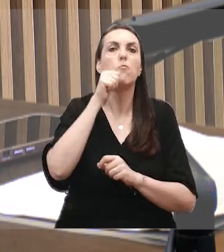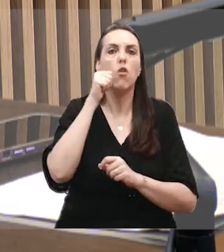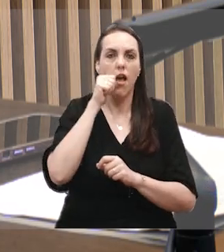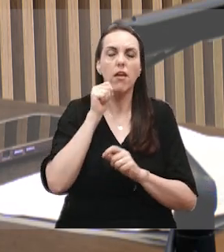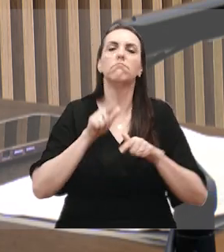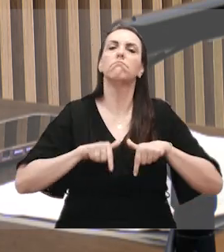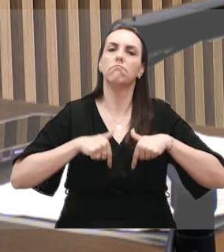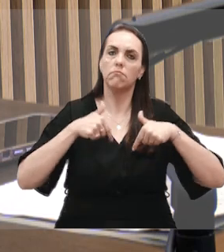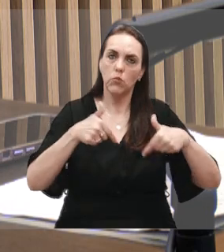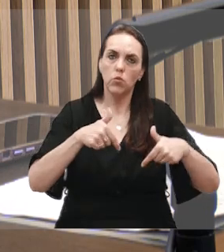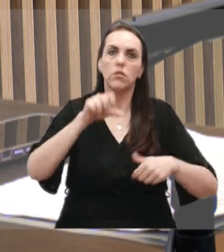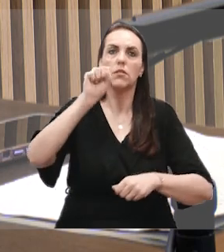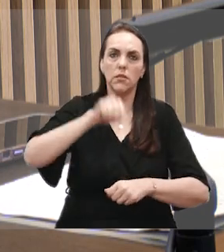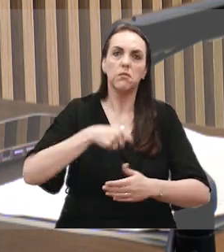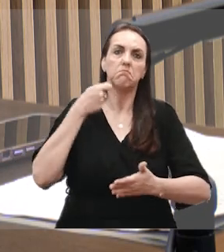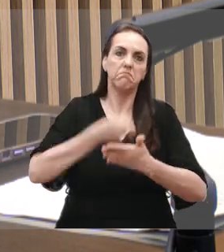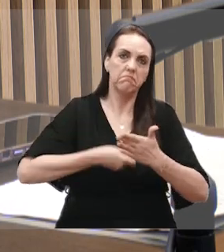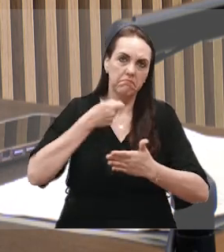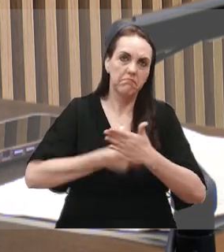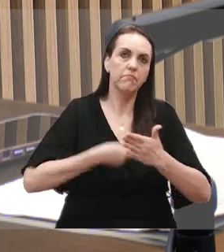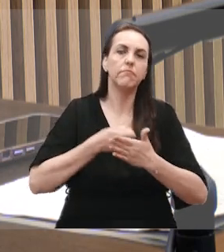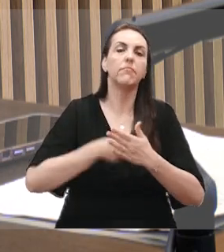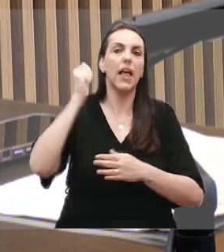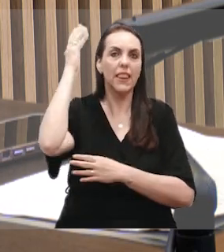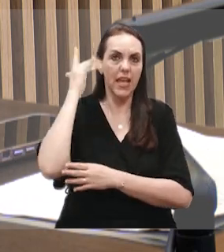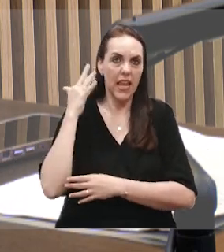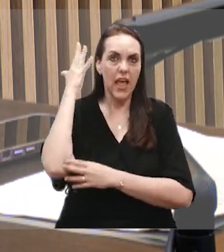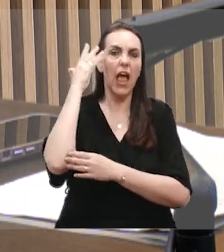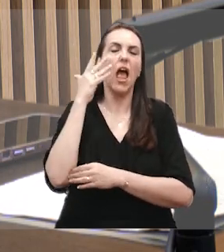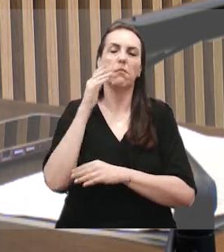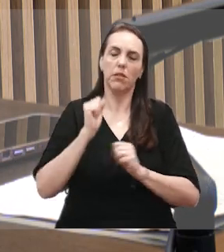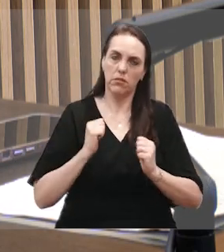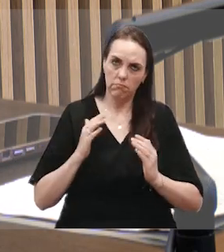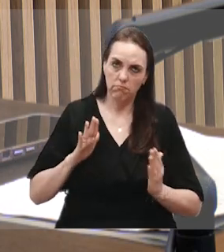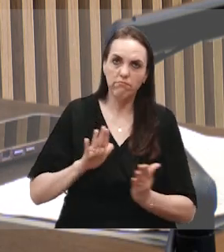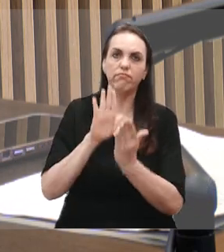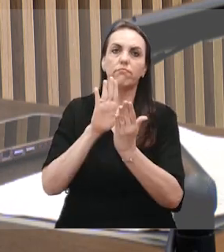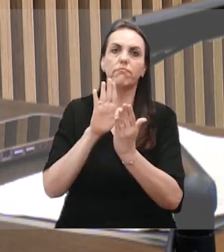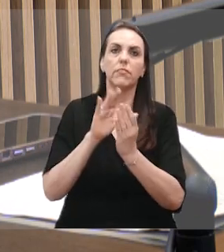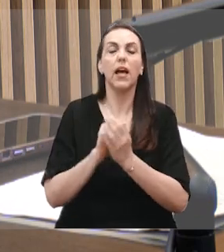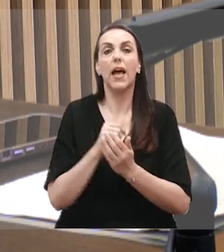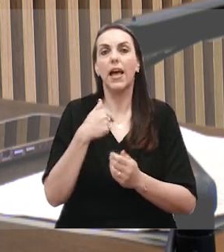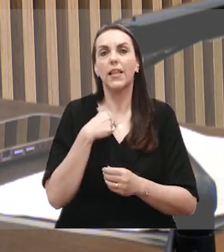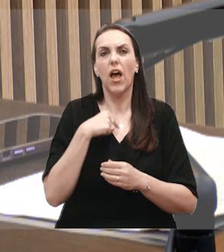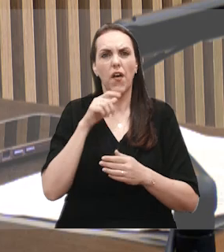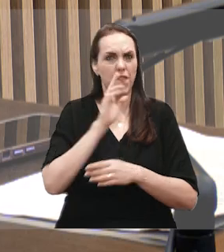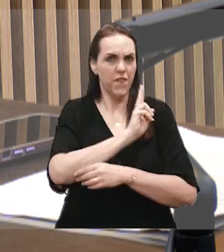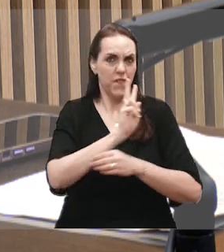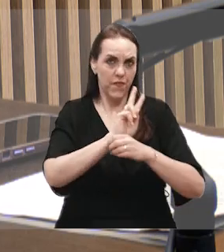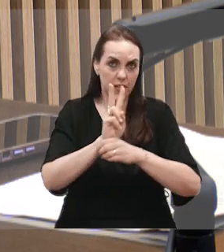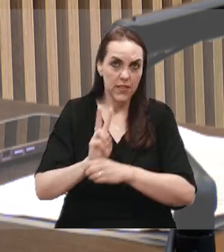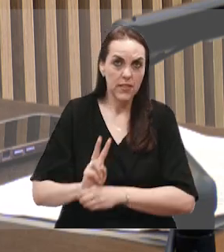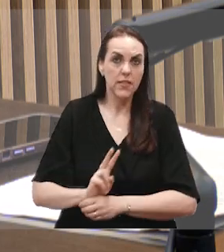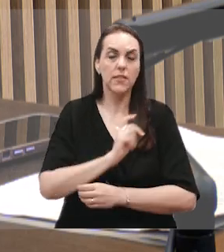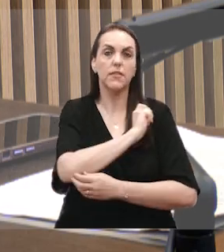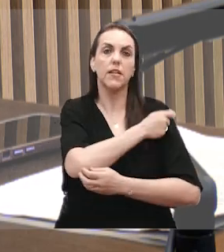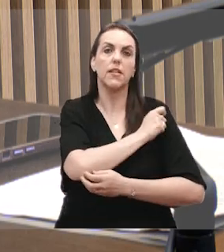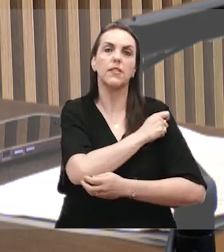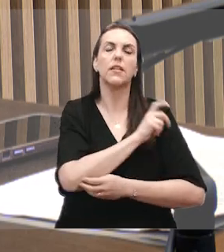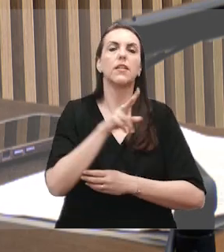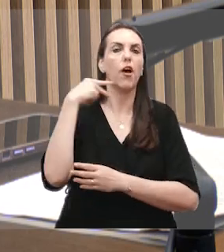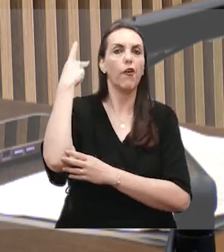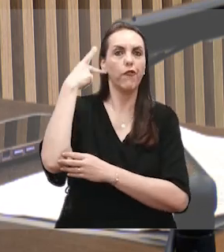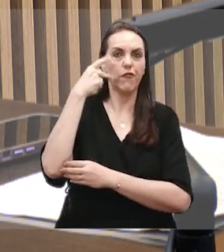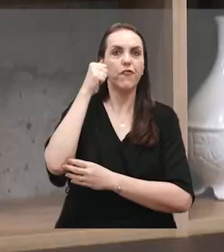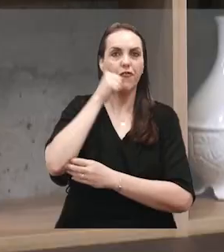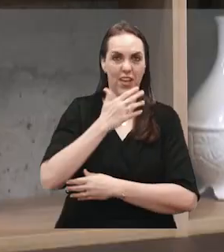ser uma coisa que a Daiane entra a Daiane Mello mais combativa, né? Então, isso na fiscalização, a vereadora vai